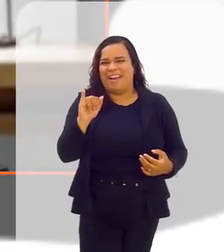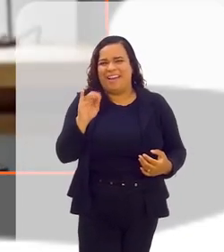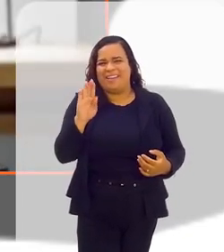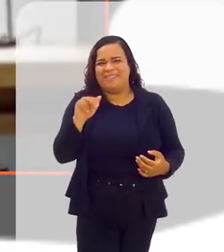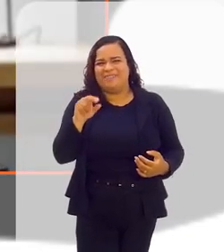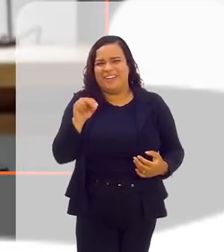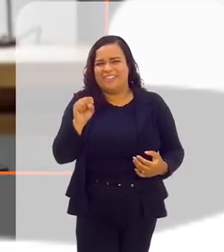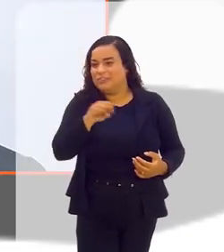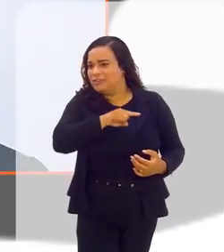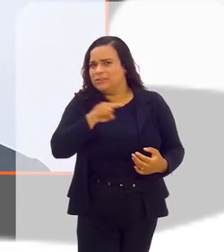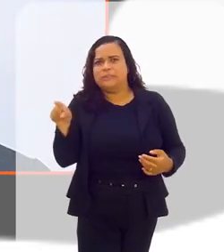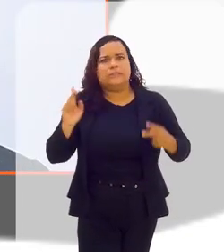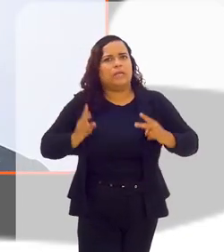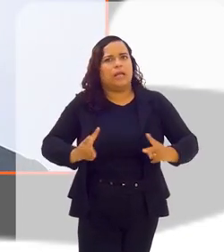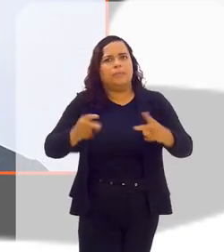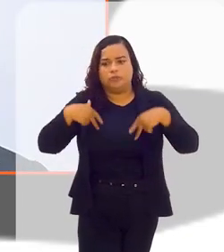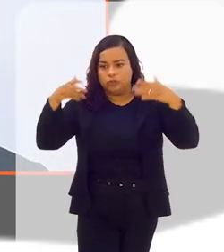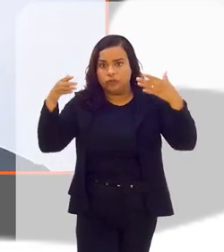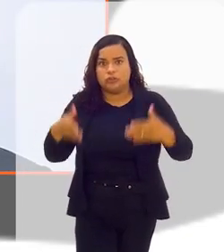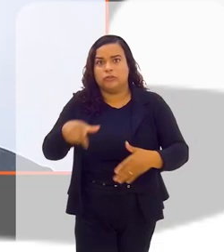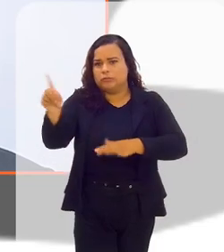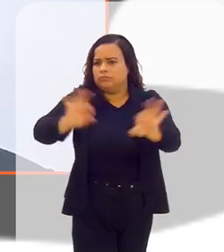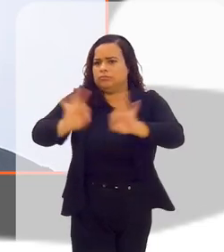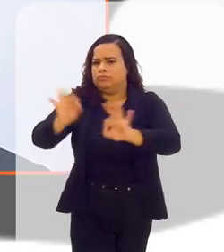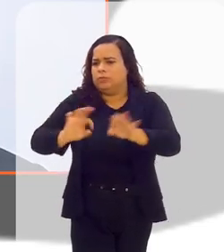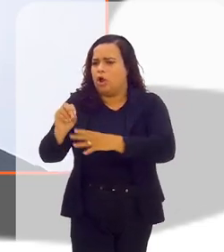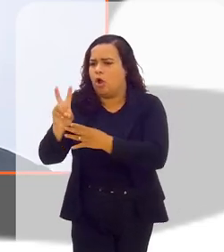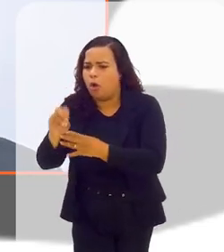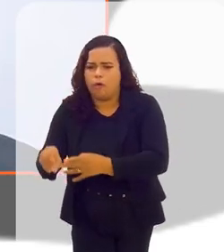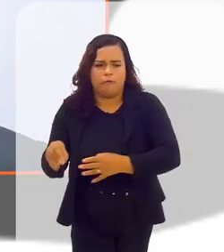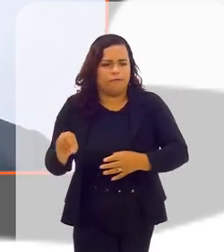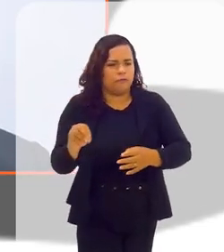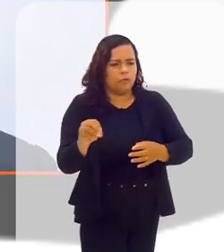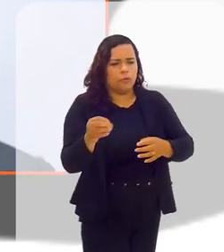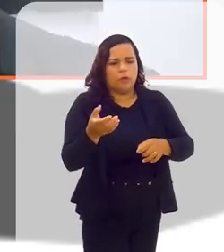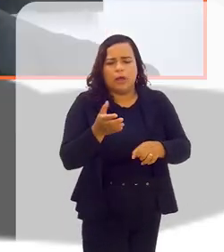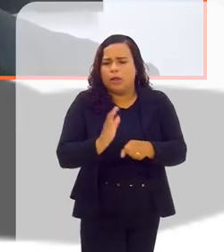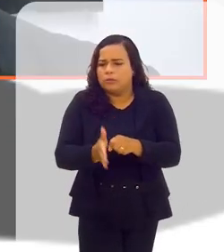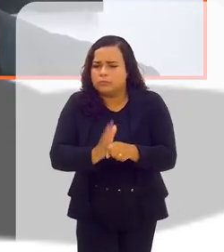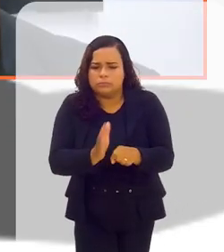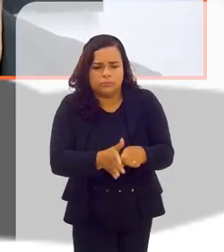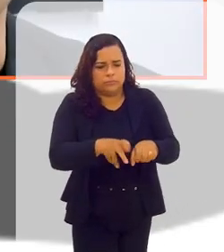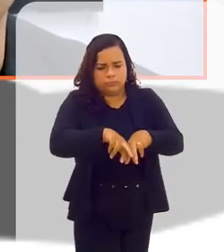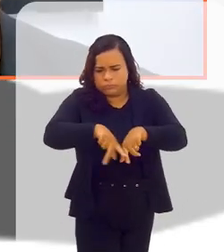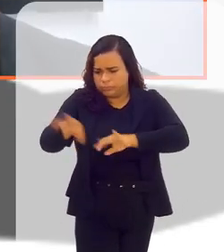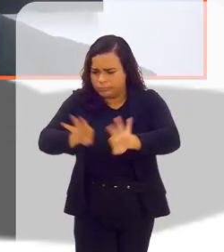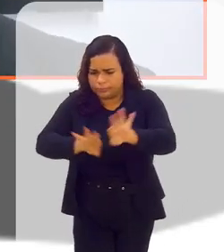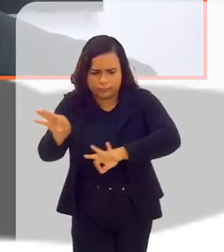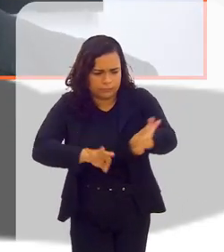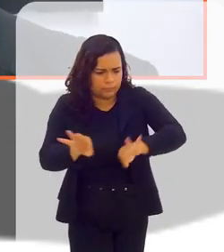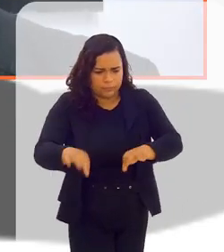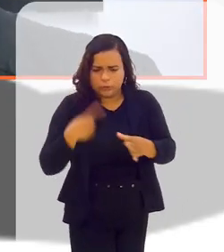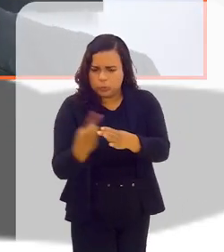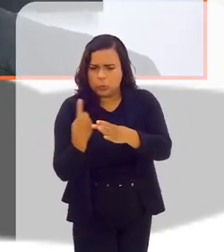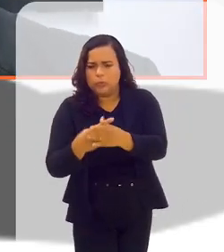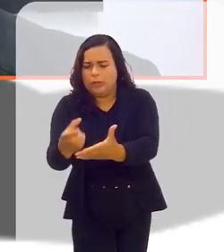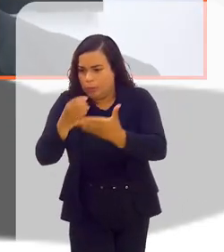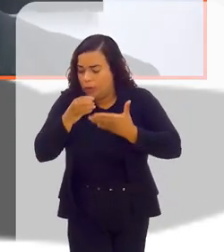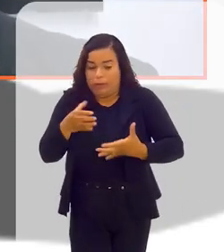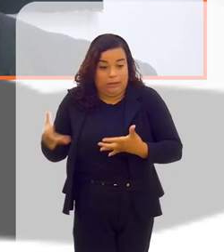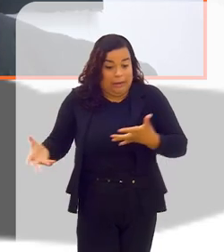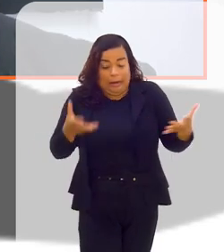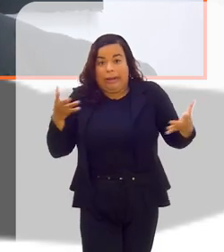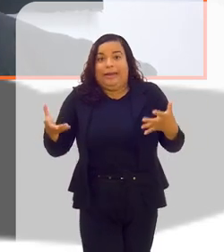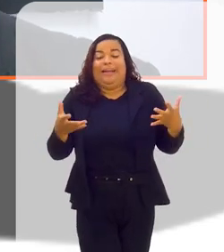pessoal hospitaleiro. Você chega na casa deles, eles já fazem um ovo para você com manteiga e já servem um suco. E isso em tudo